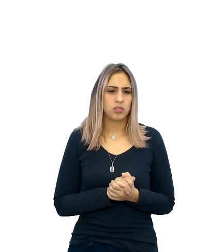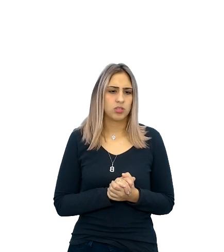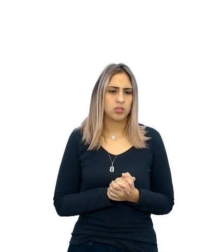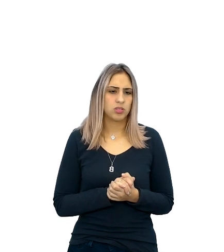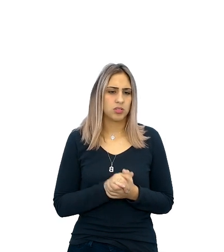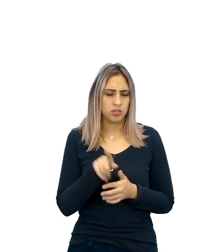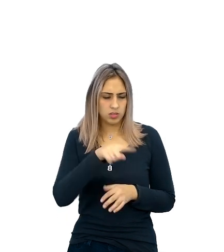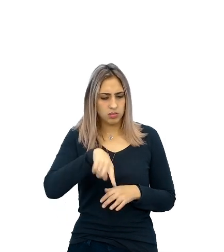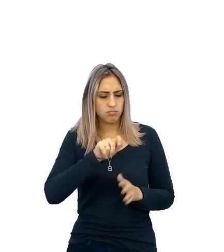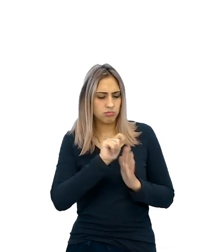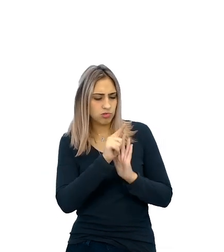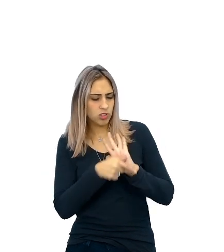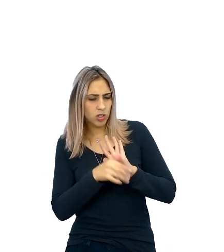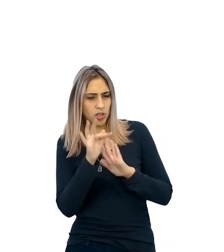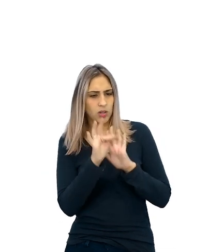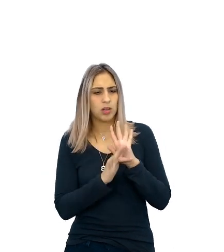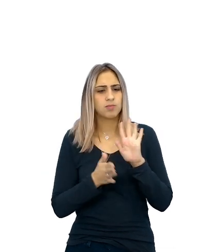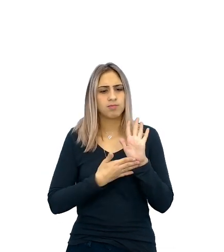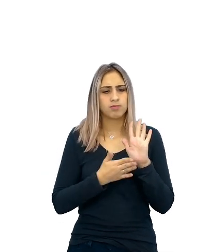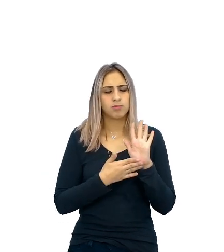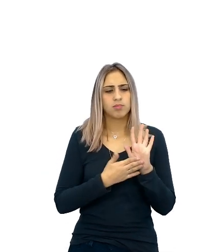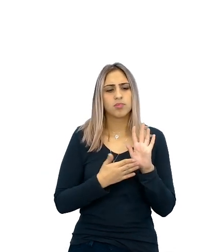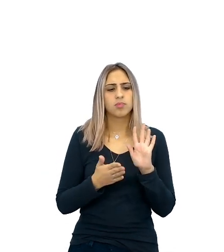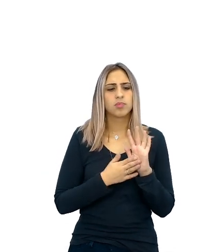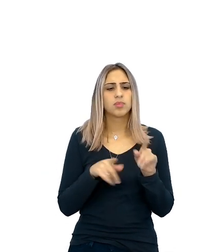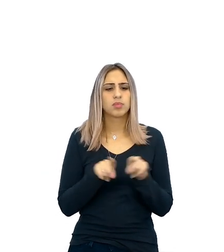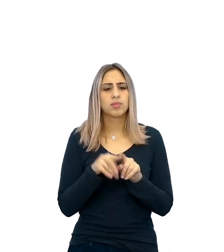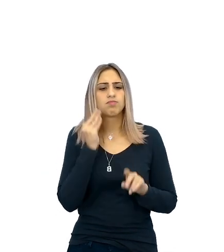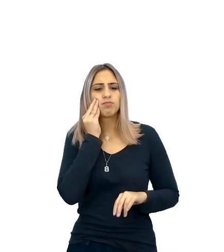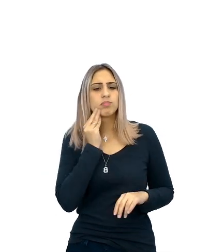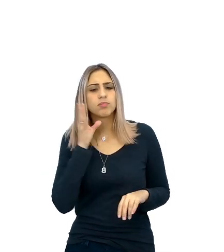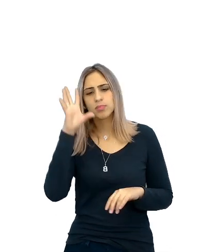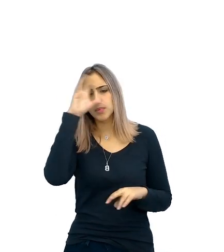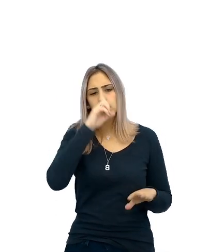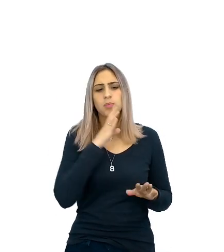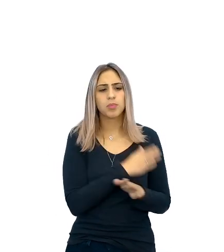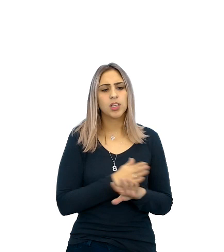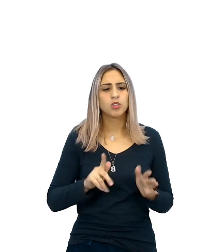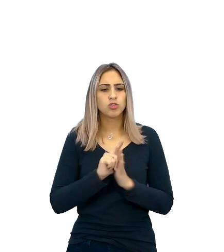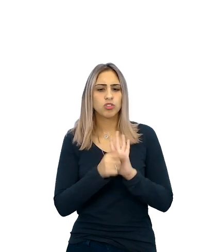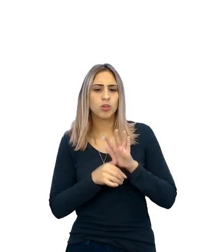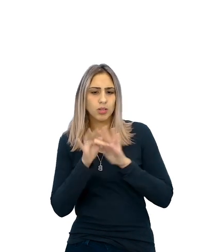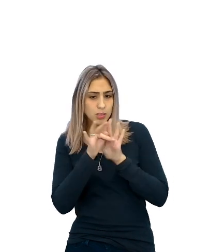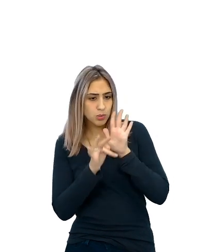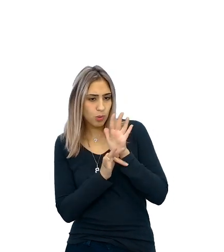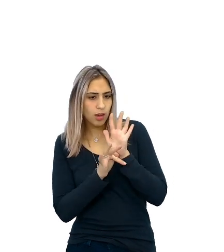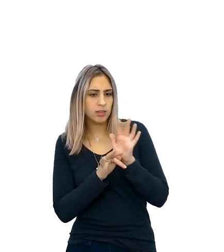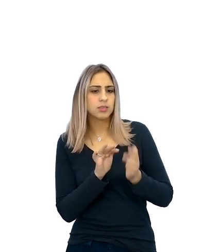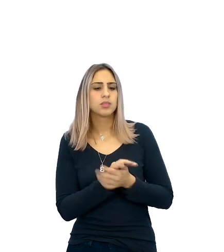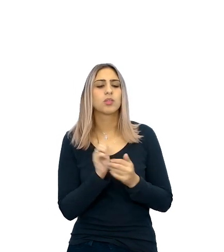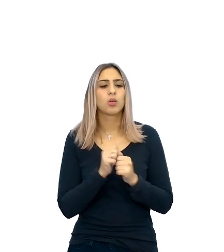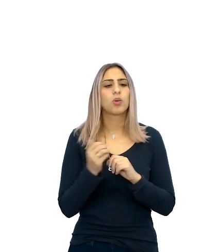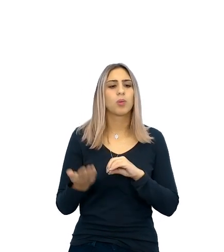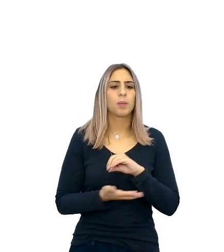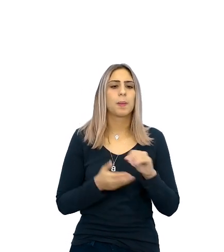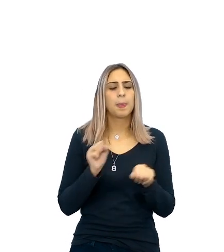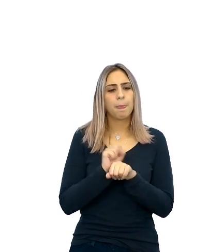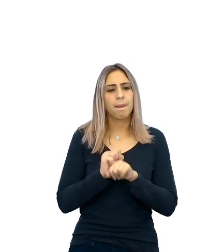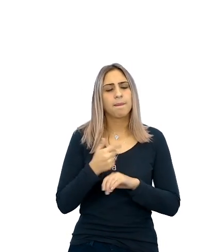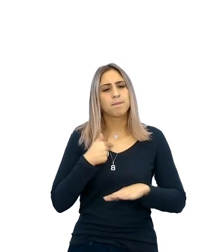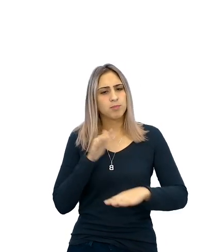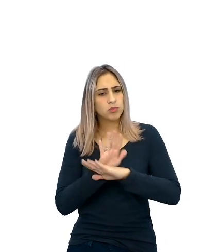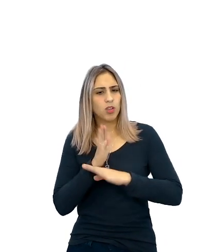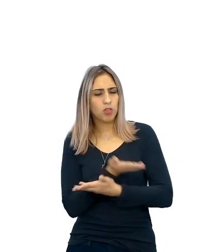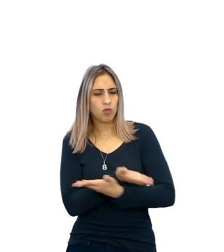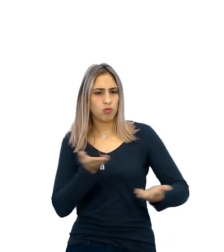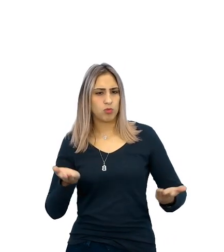nessas gêneros textuais propostos, propusemos experiências de aprendizagem por meio de gêneros textuais. Espero ter